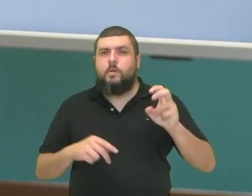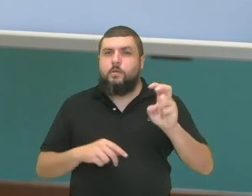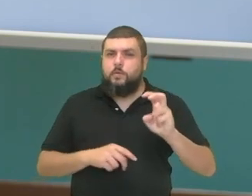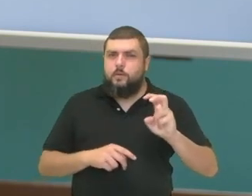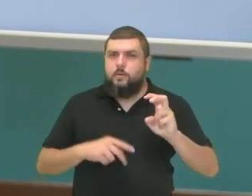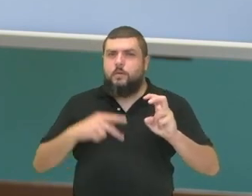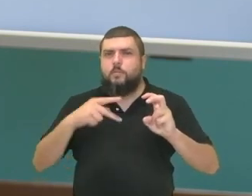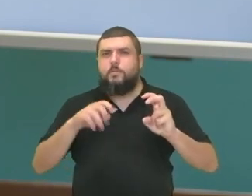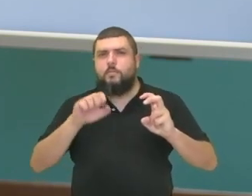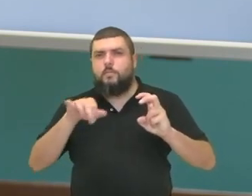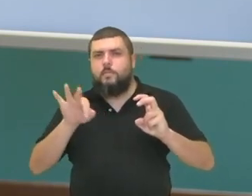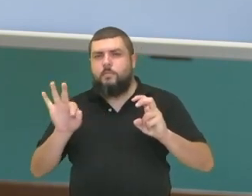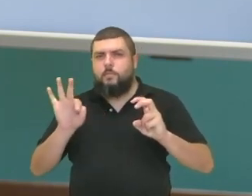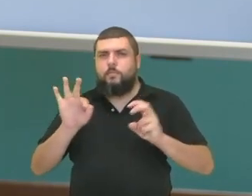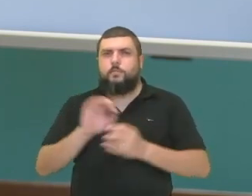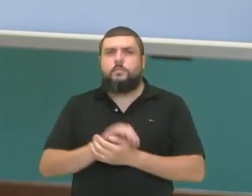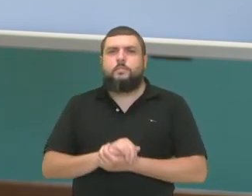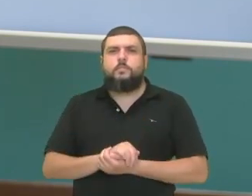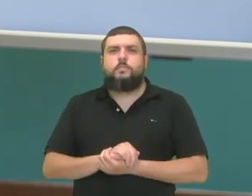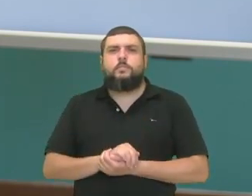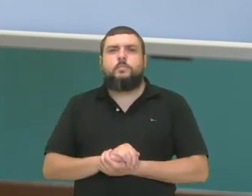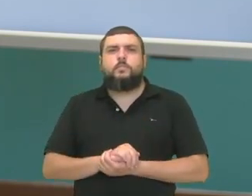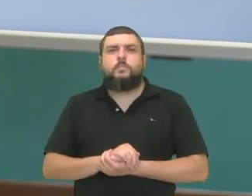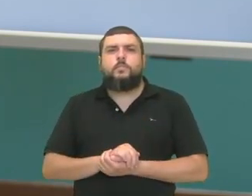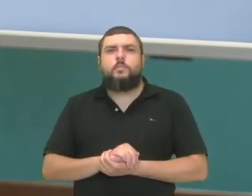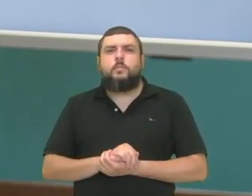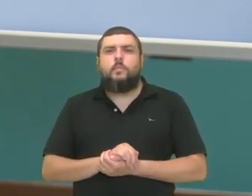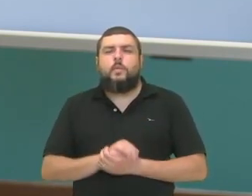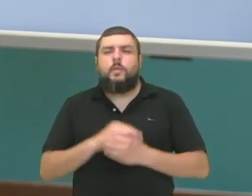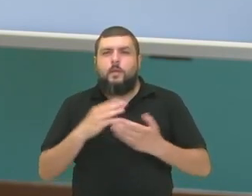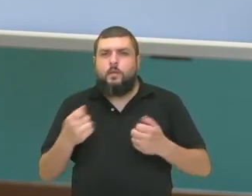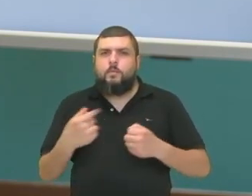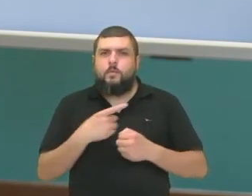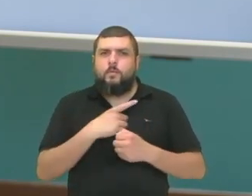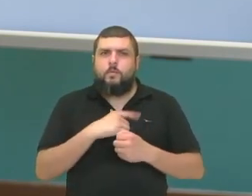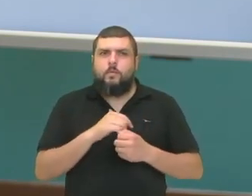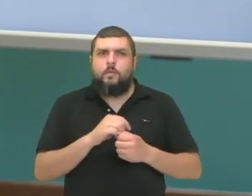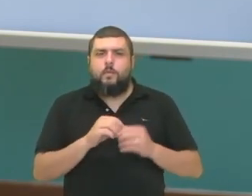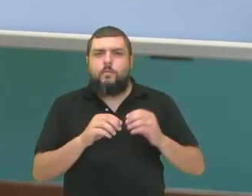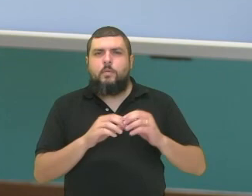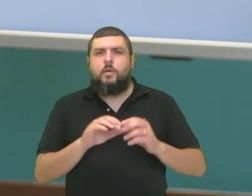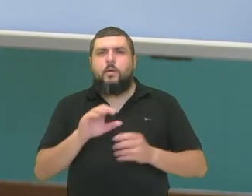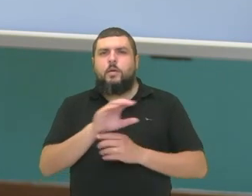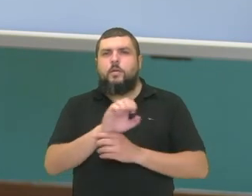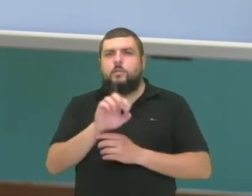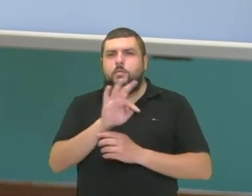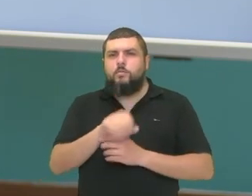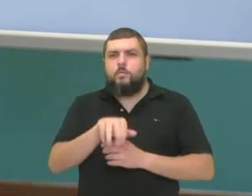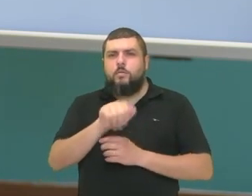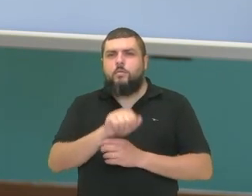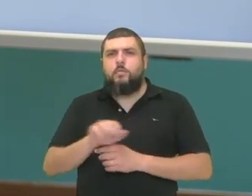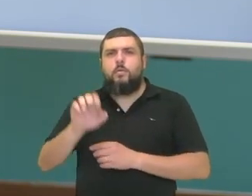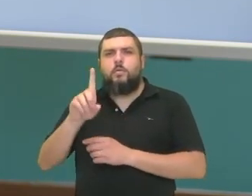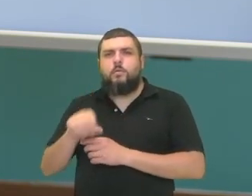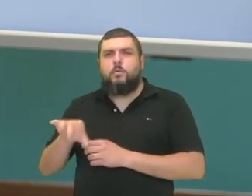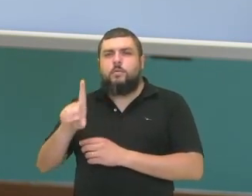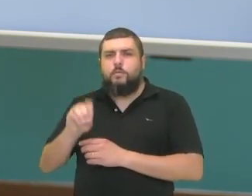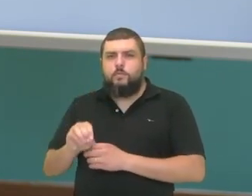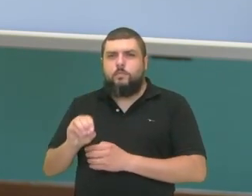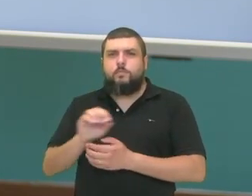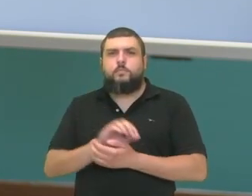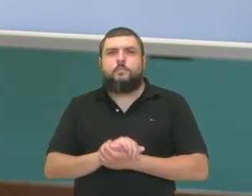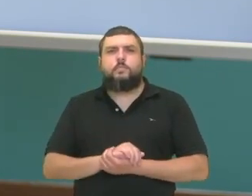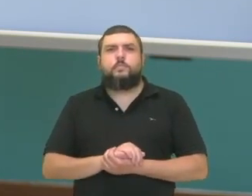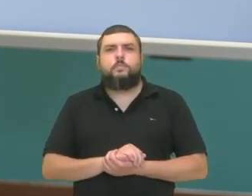Yes! Perfeito. Butanona. Então, nós temos aqui acetona e temos aqui os 2 aldeídos.